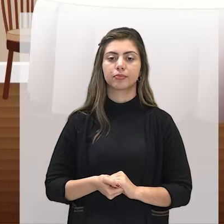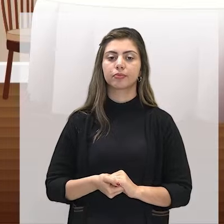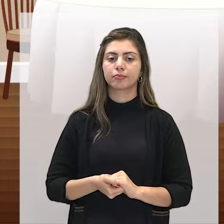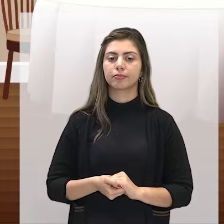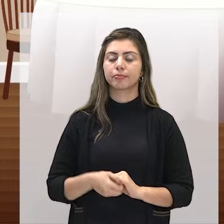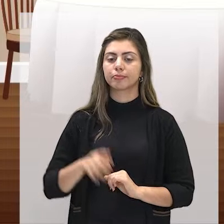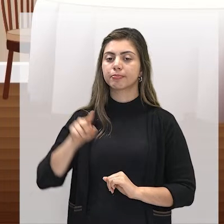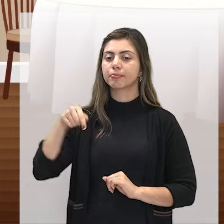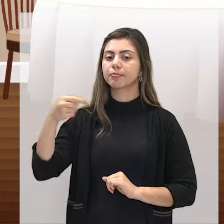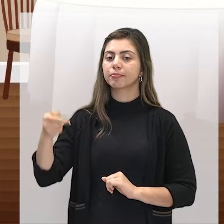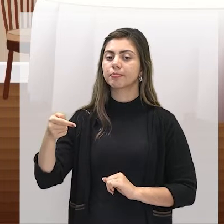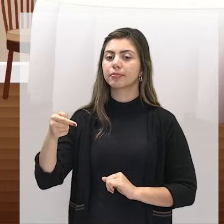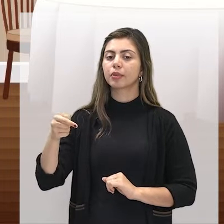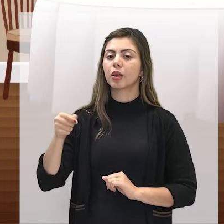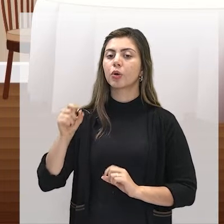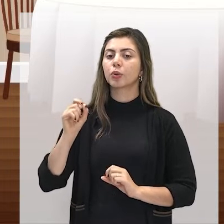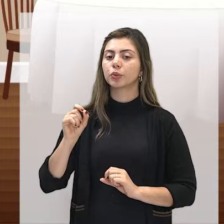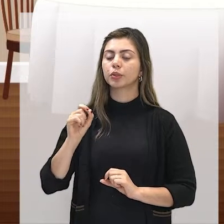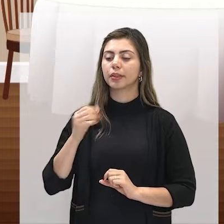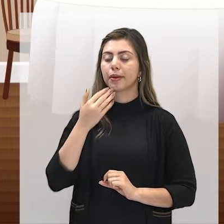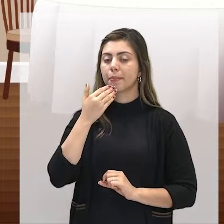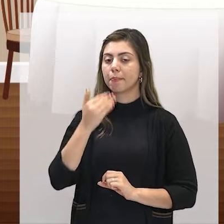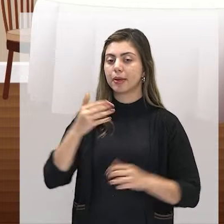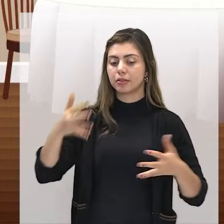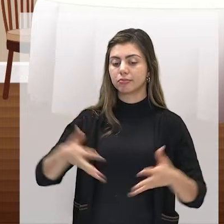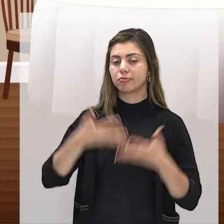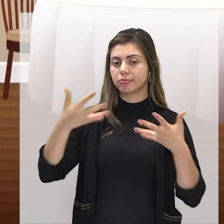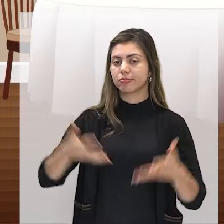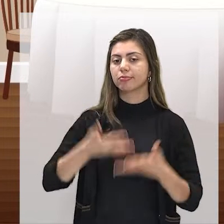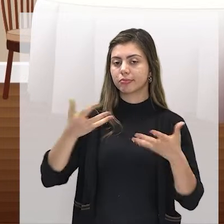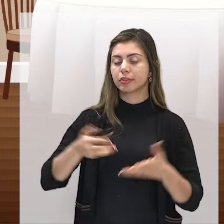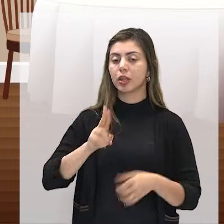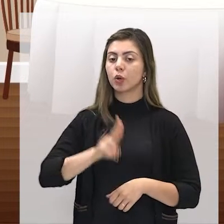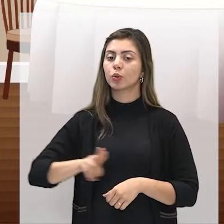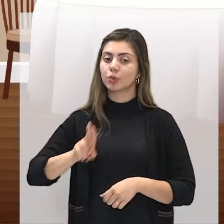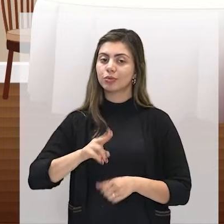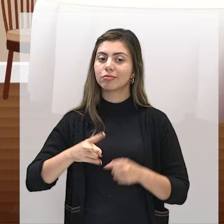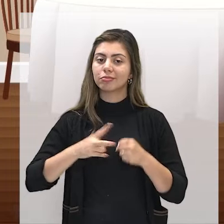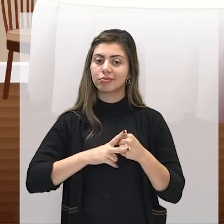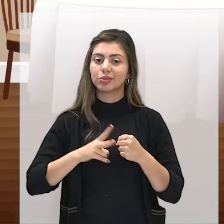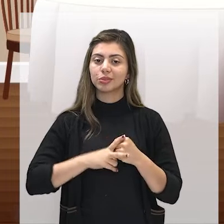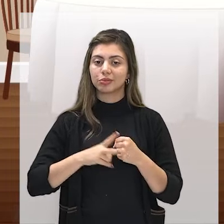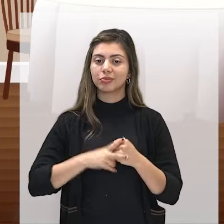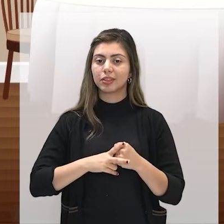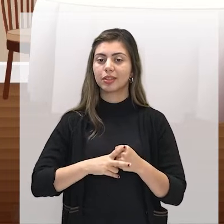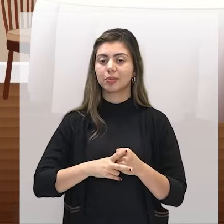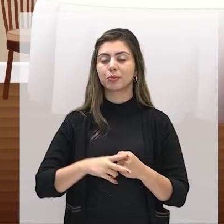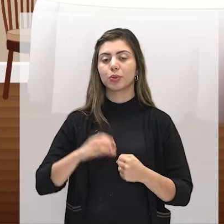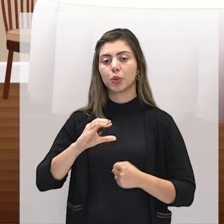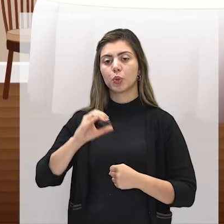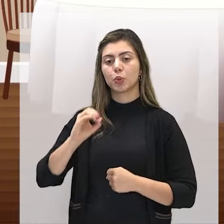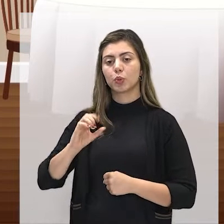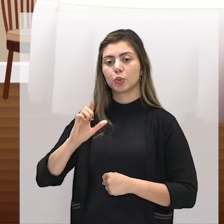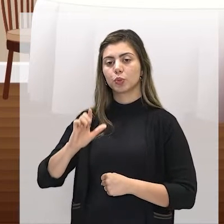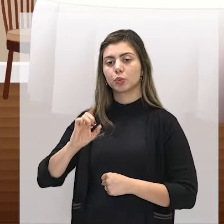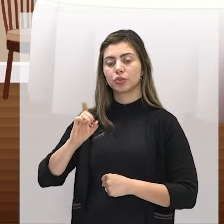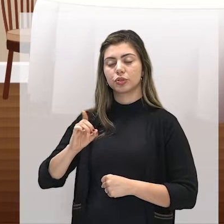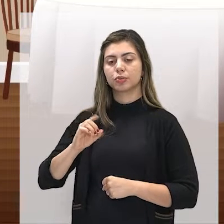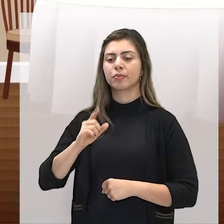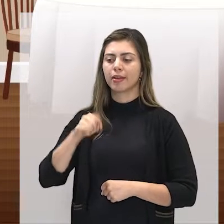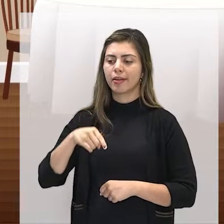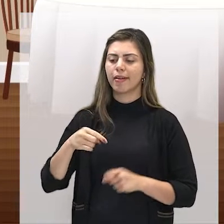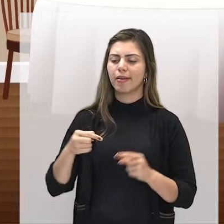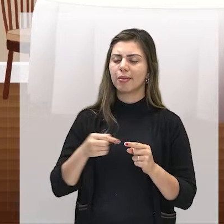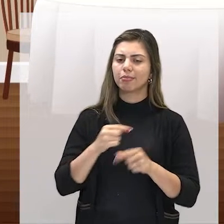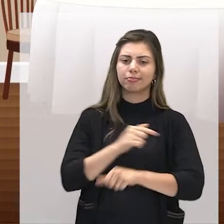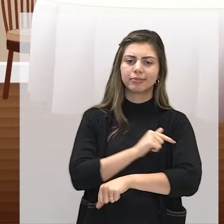nossa personagem, could I have a salad? Ele está pedindo salada também utilizando o verbo modal could. Tá certo? Ele é muito mais